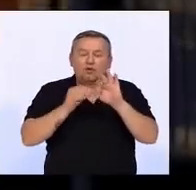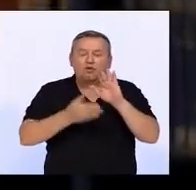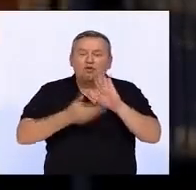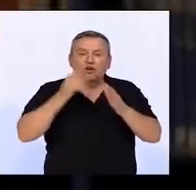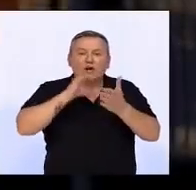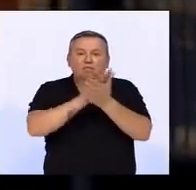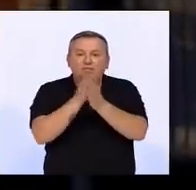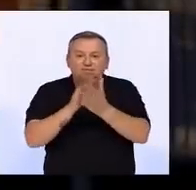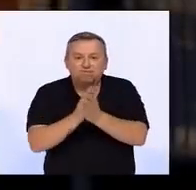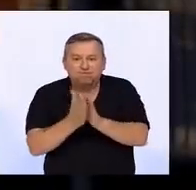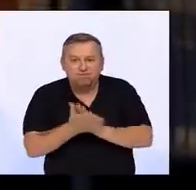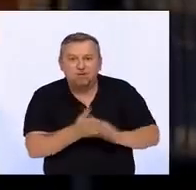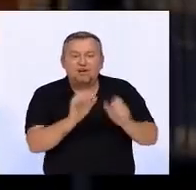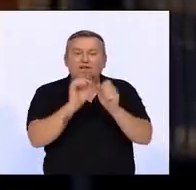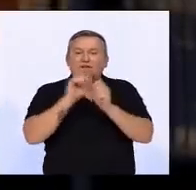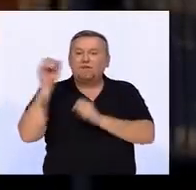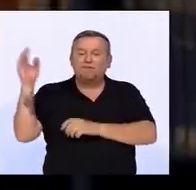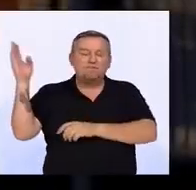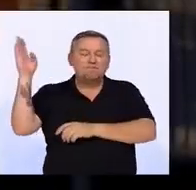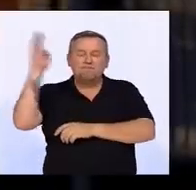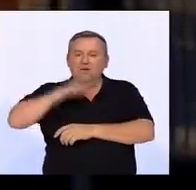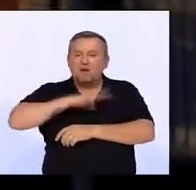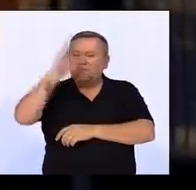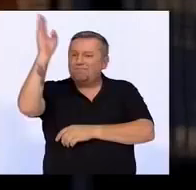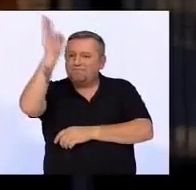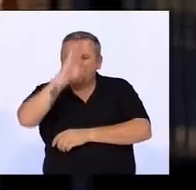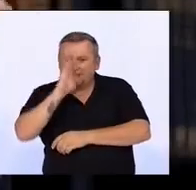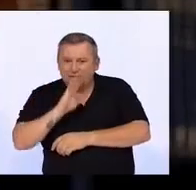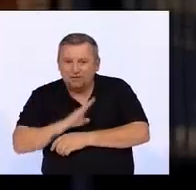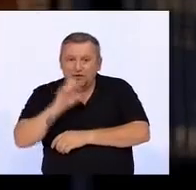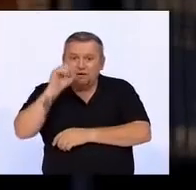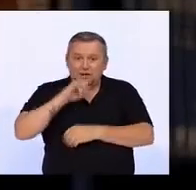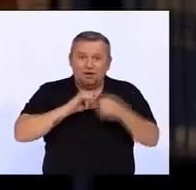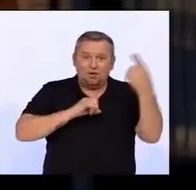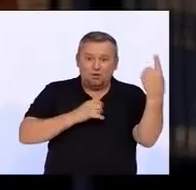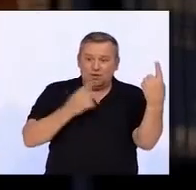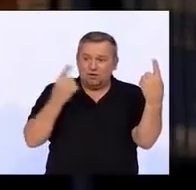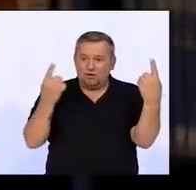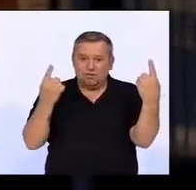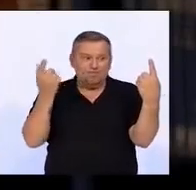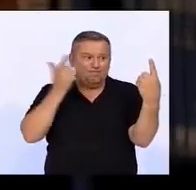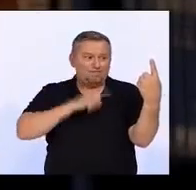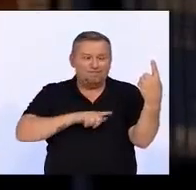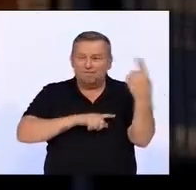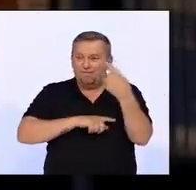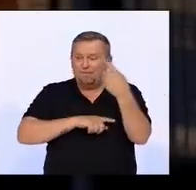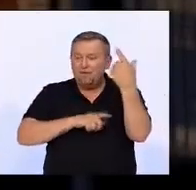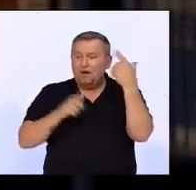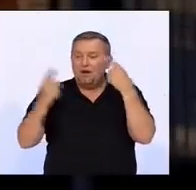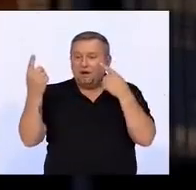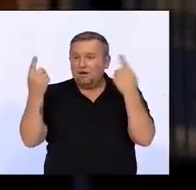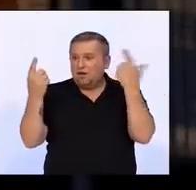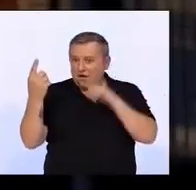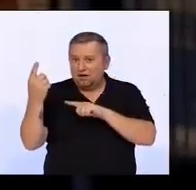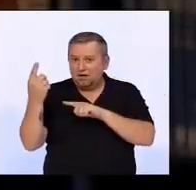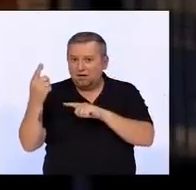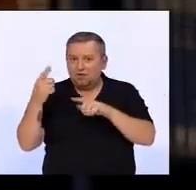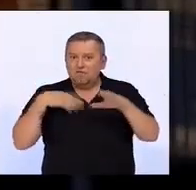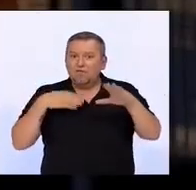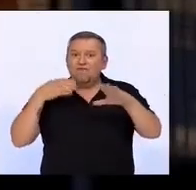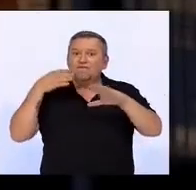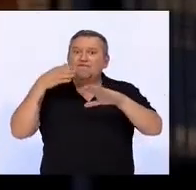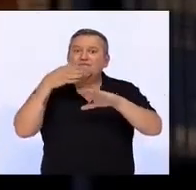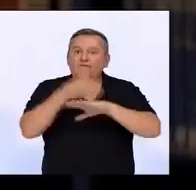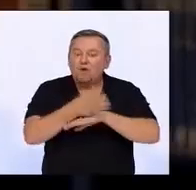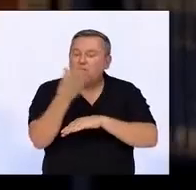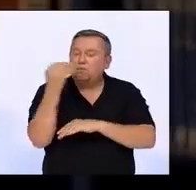radicalização que faz mal para o país e que vai fazer mal se uma das duas candidaturas for eleita. Ela vai já entrar com muita dificuldade de